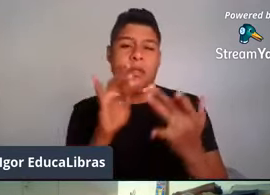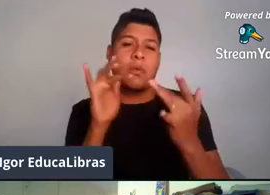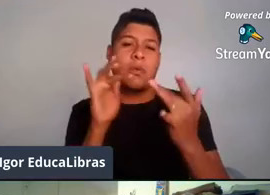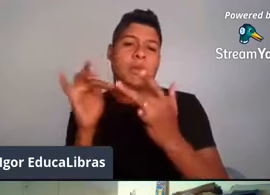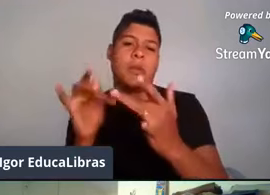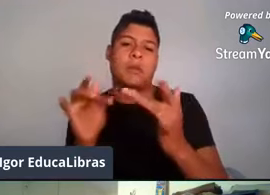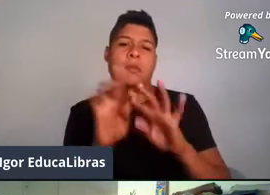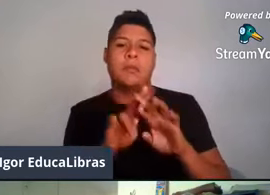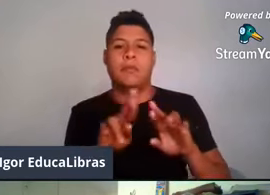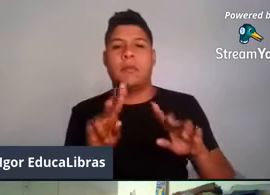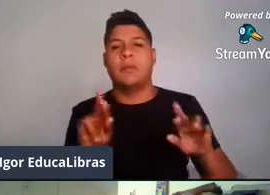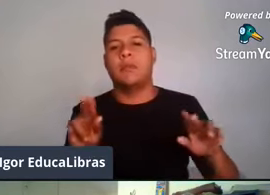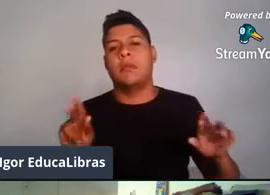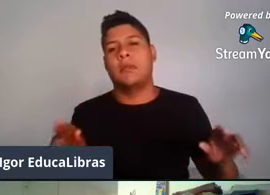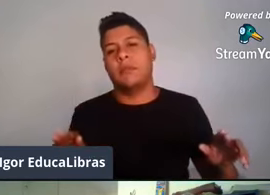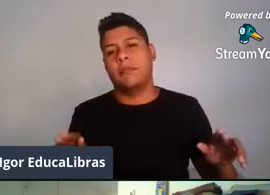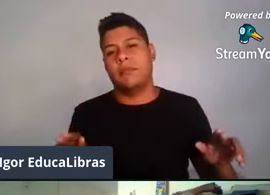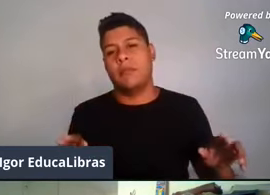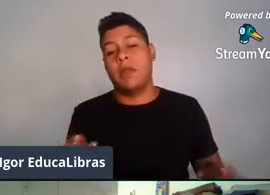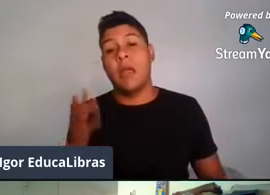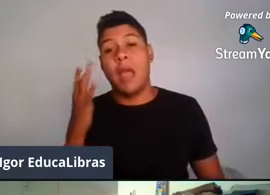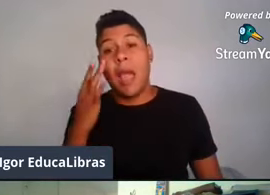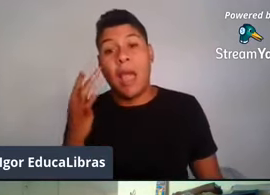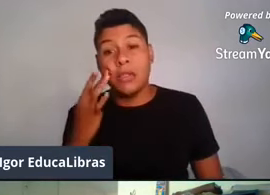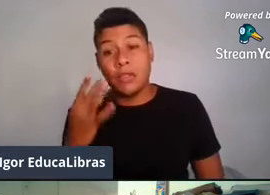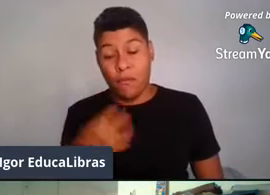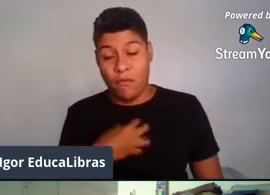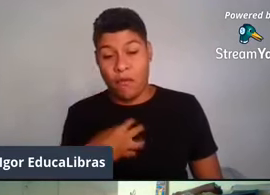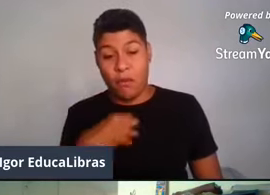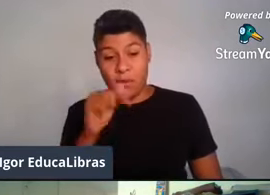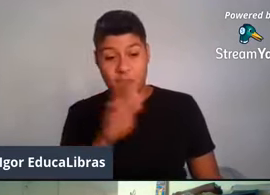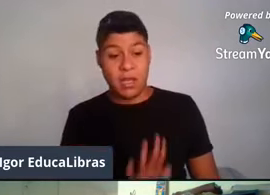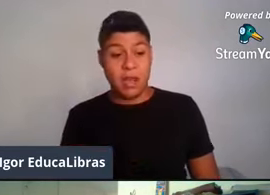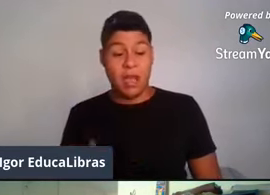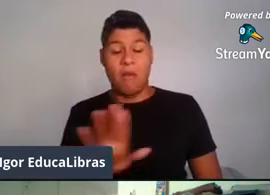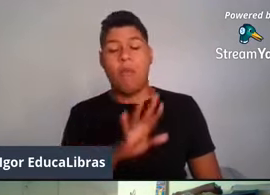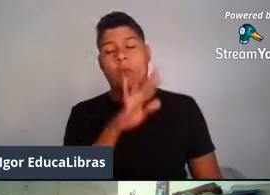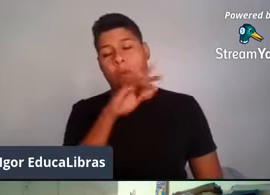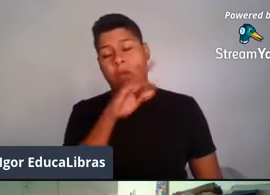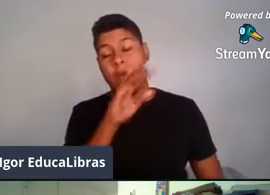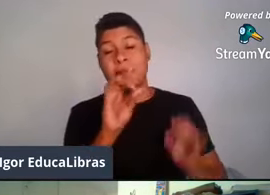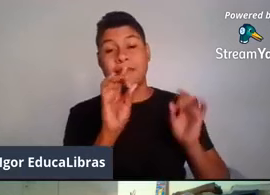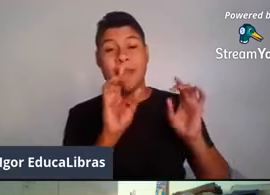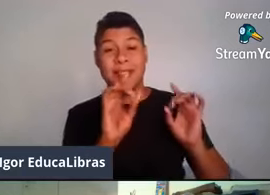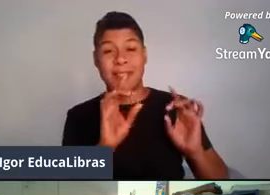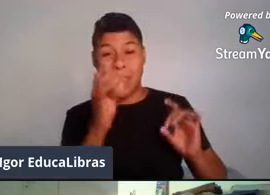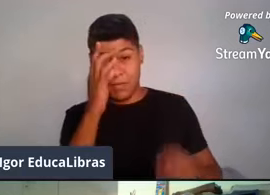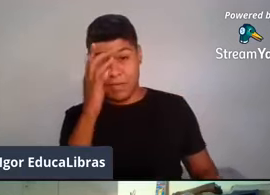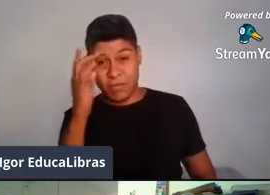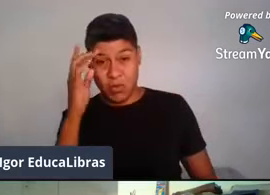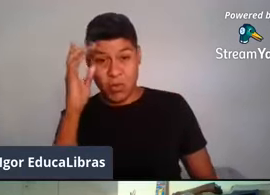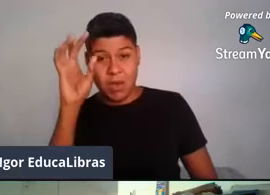diversidade. Então, eu acho que, de uma forma geral, isso é ruim, mas em especial para as pessoas com deficiência, porque isso